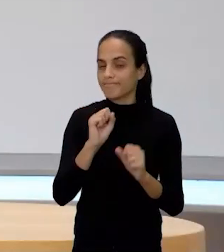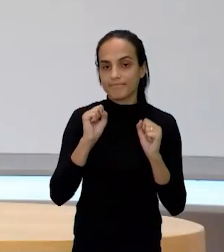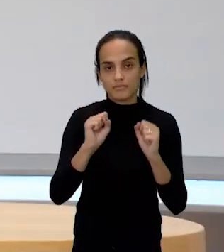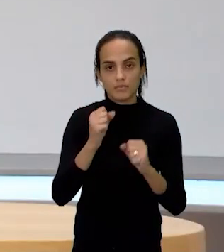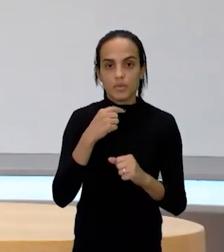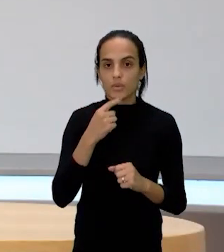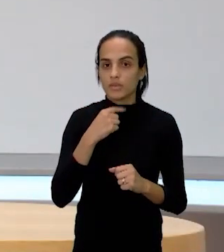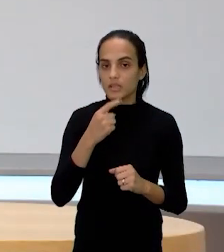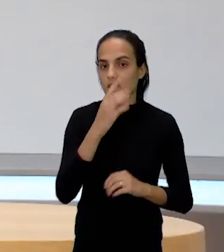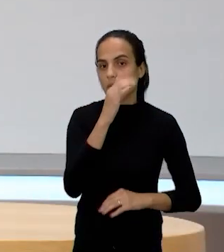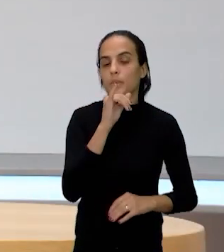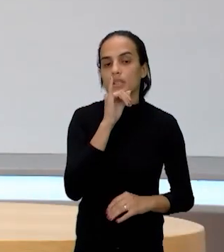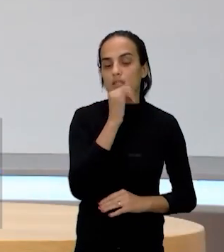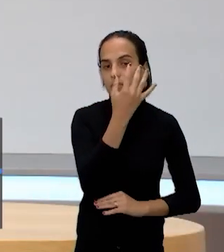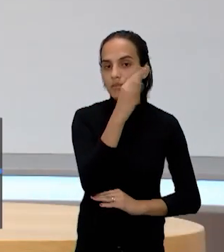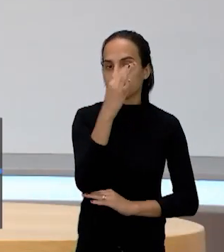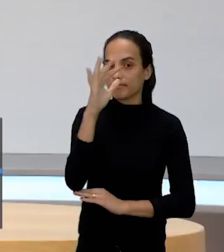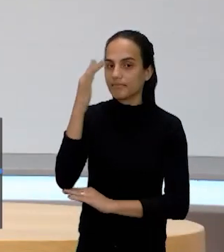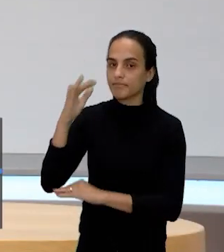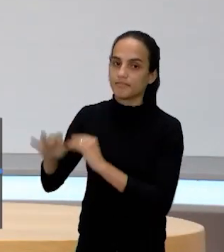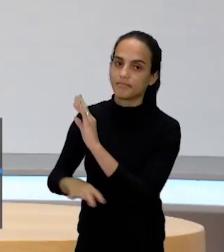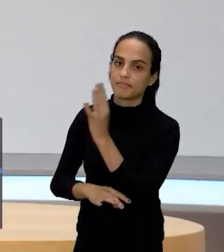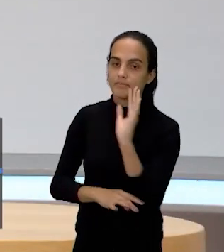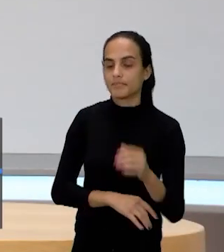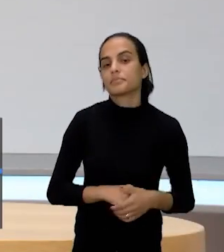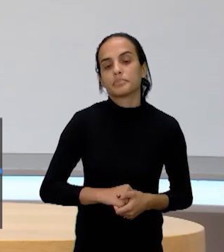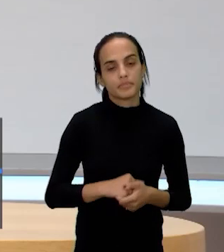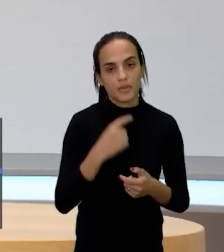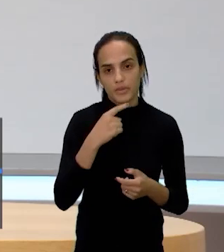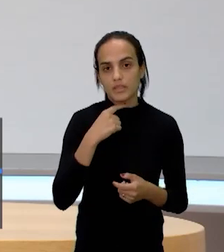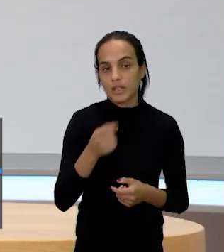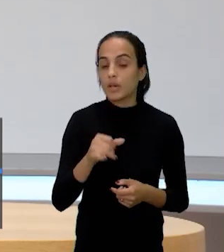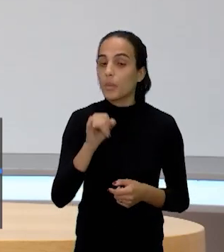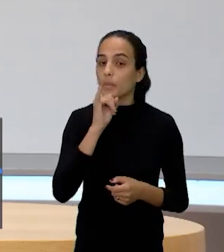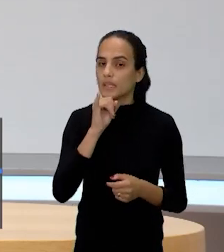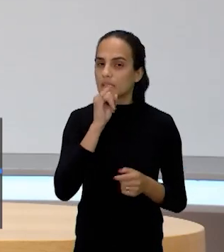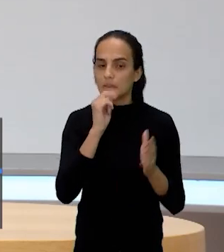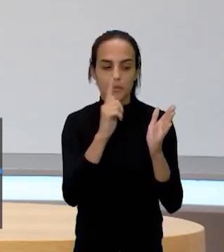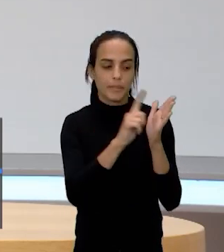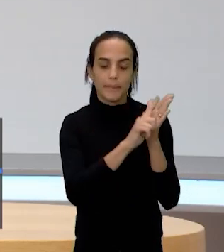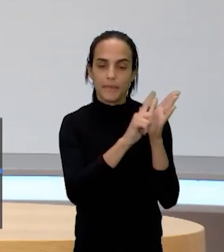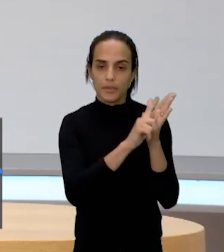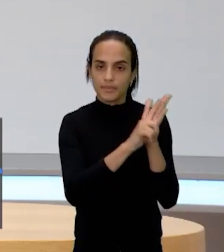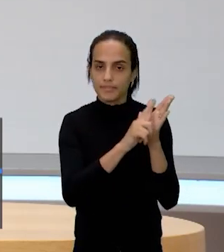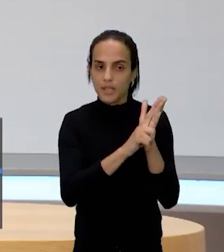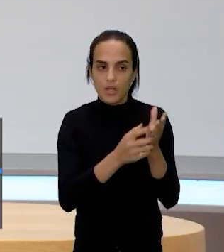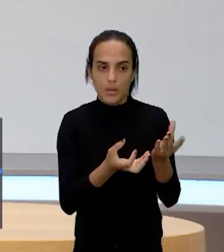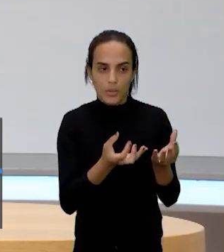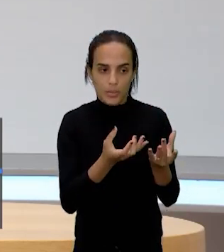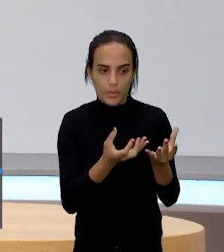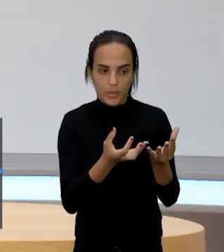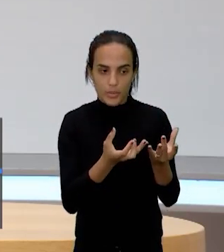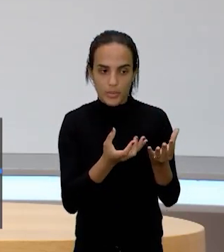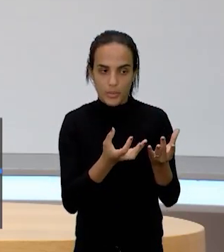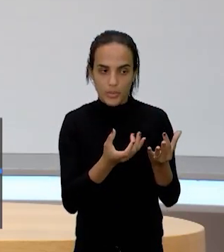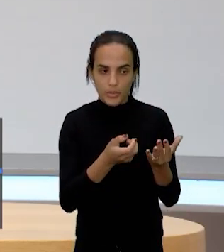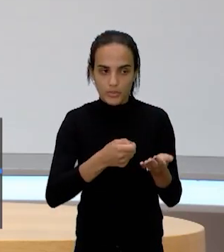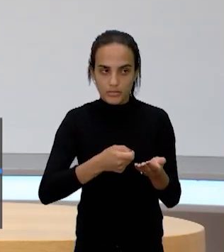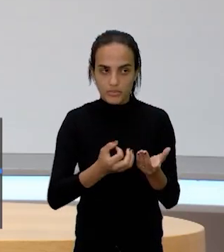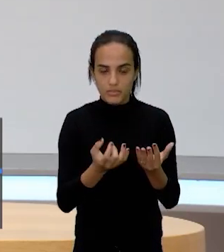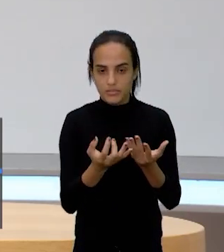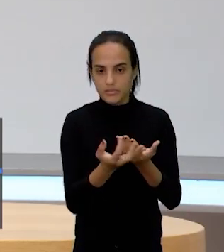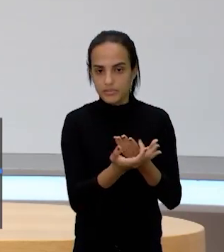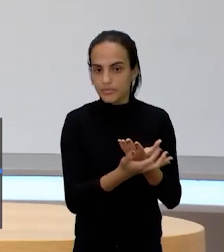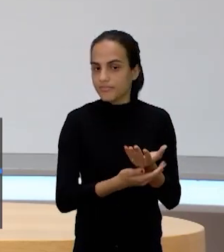estado inicial. Por exemplo, uma folha de papel. Se eu queimar essa folha de papel, ela não vai voltar para o seu estado